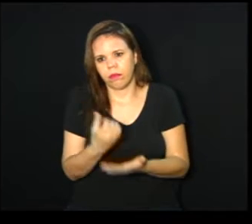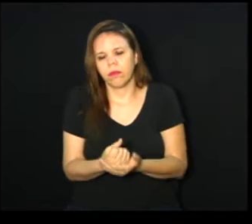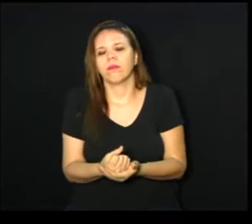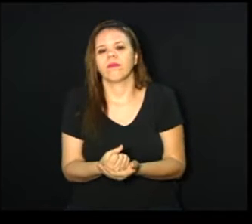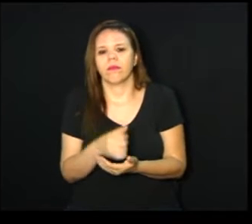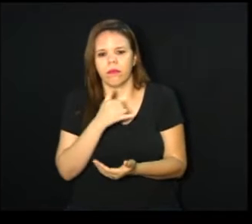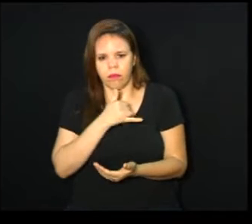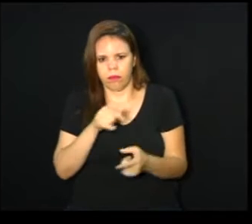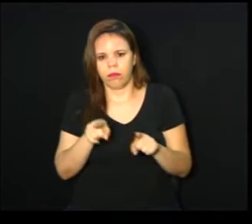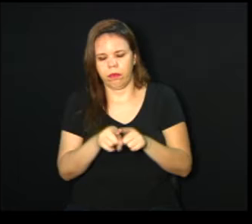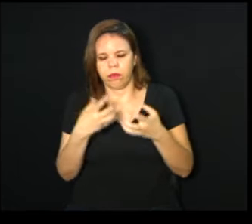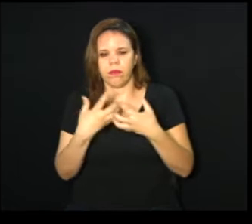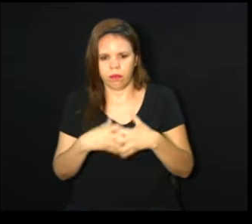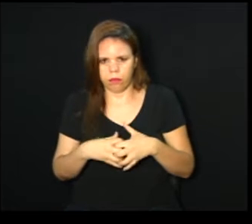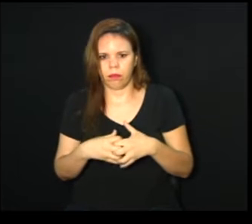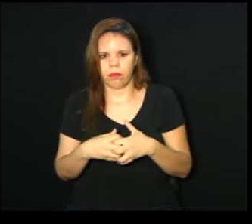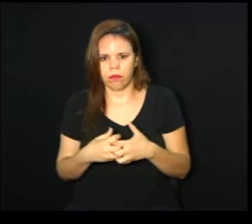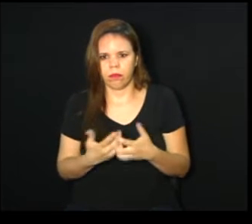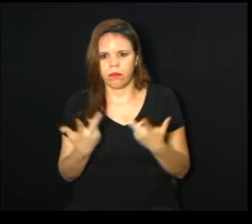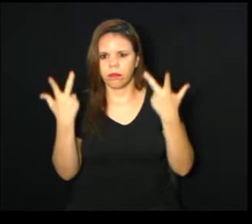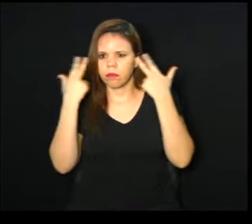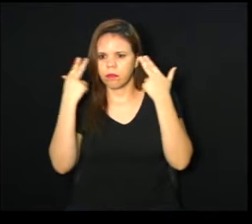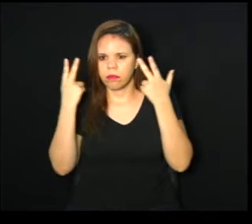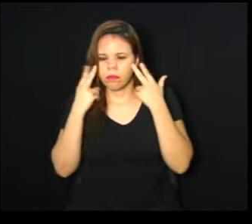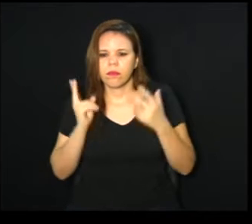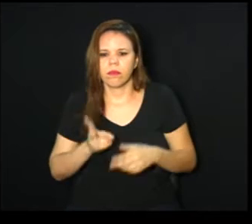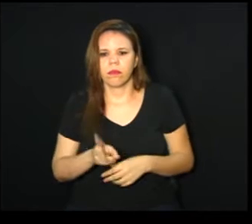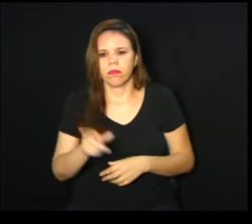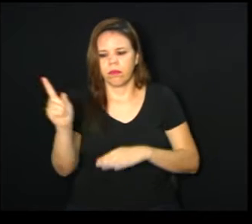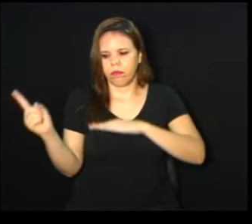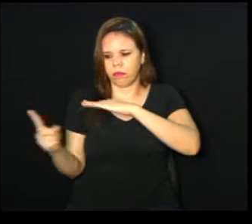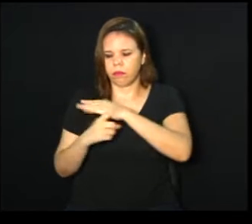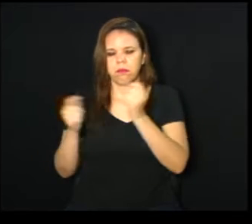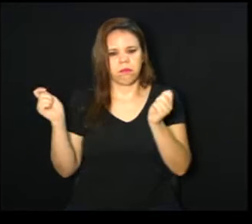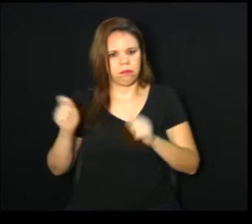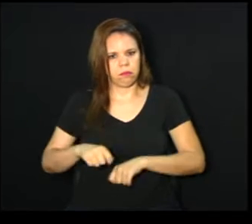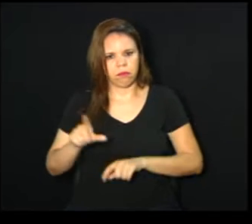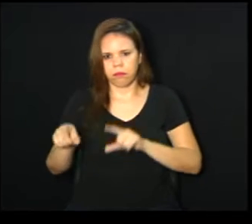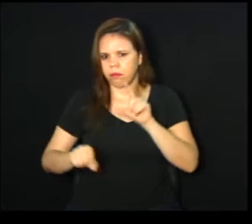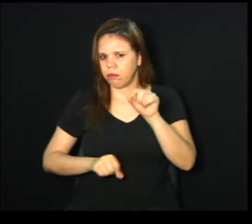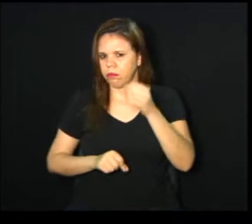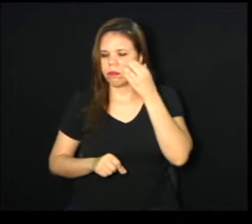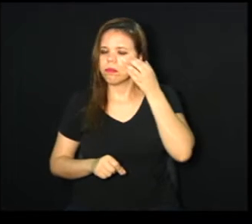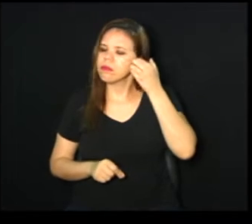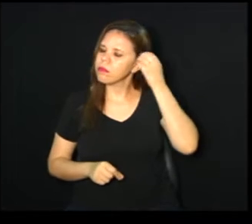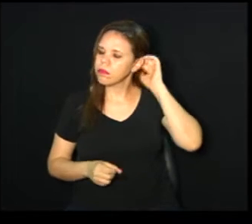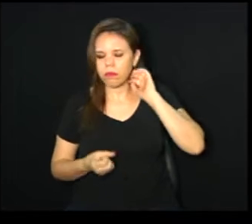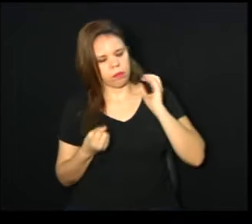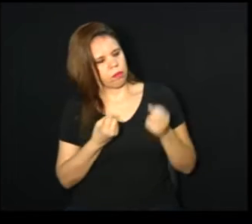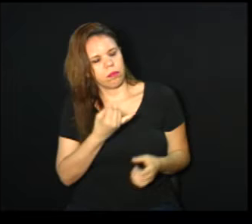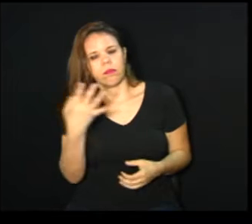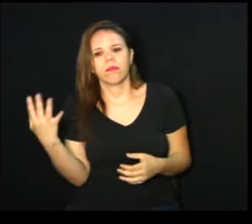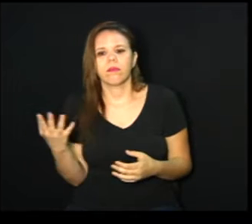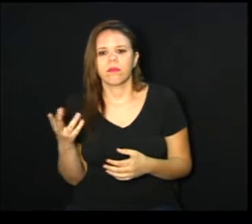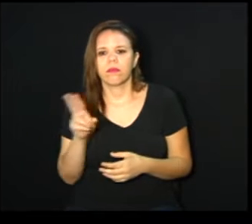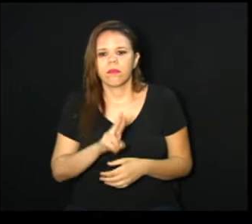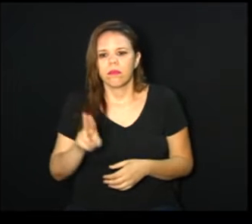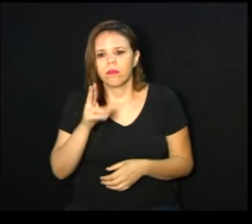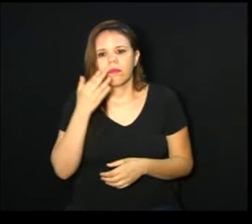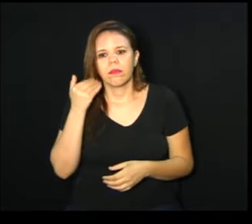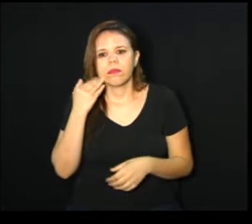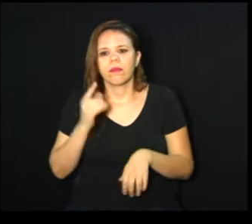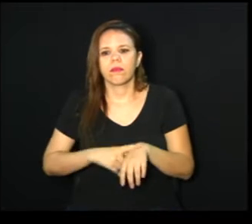simultaneamente, com ele, consumidor, tendo o poder de escolha da sua do seu fornecimento, hora da distribuidora, a hora